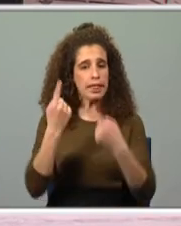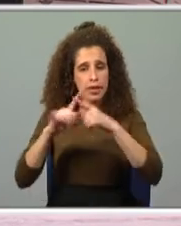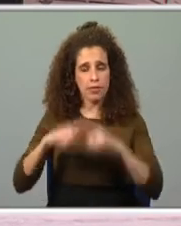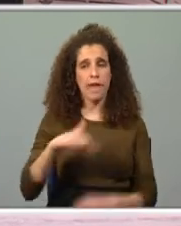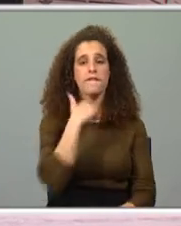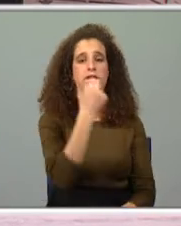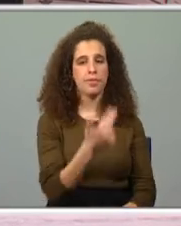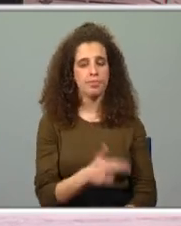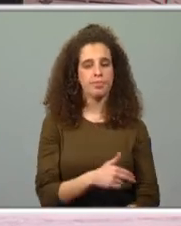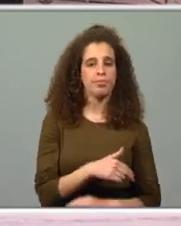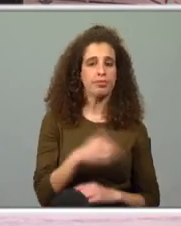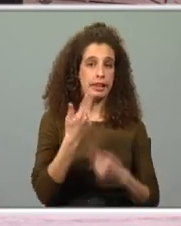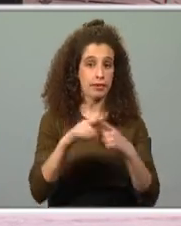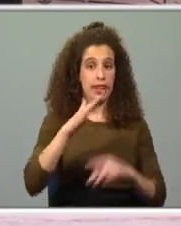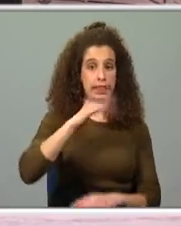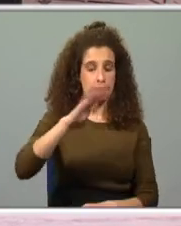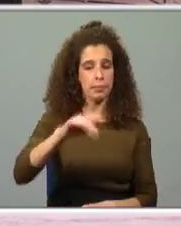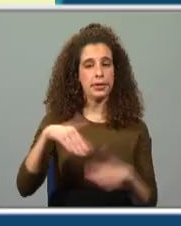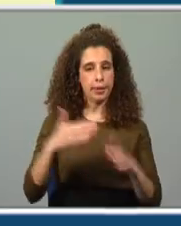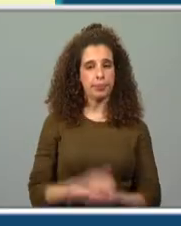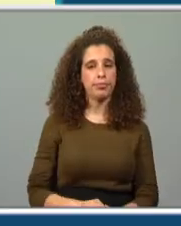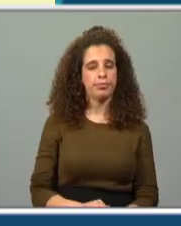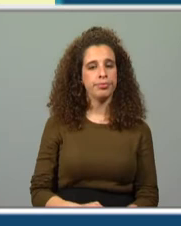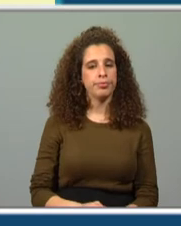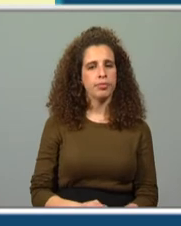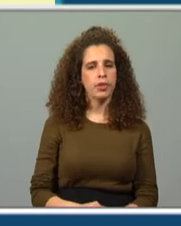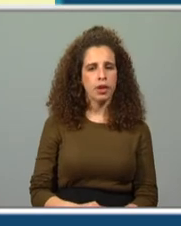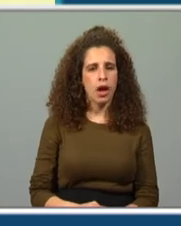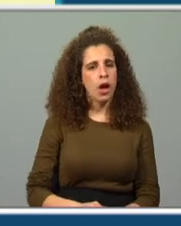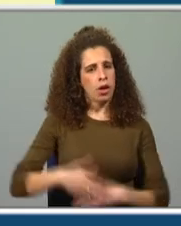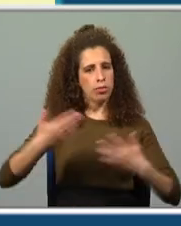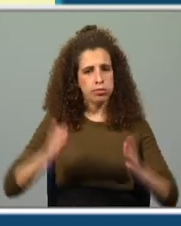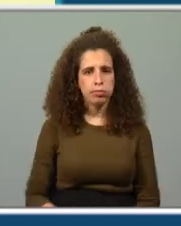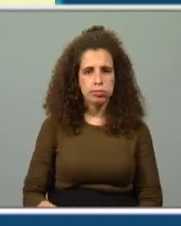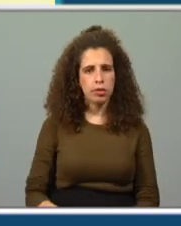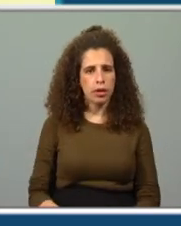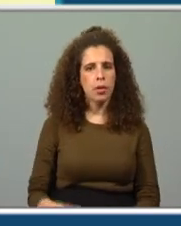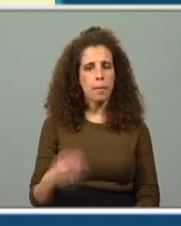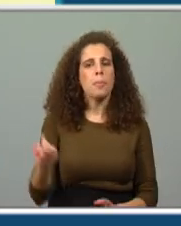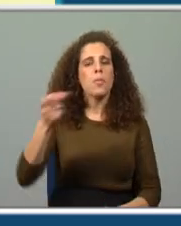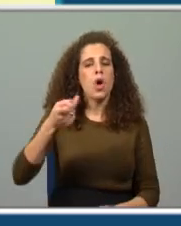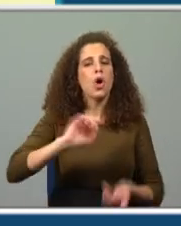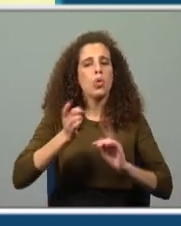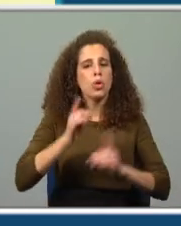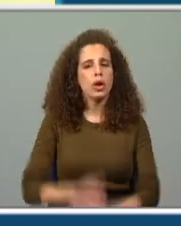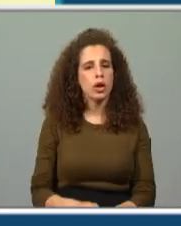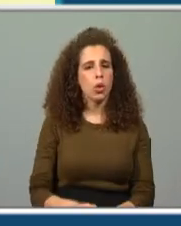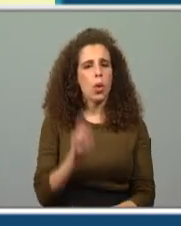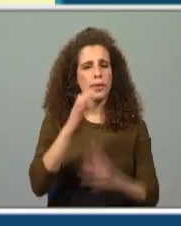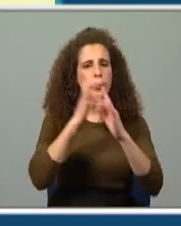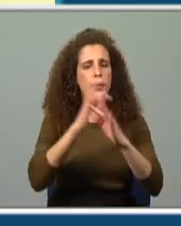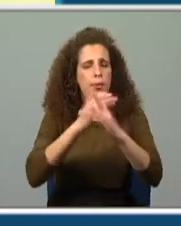diferentes vozes, não é? Diferentes timbres, sim. Muito bem. Então... Irra, irra e mais irra, mas o que é que se passa com essa